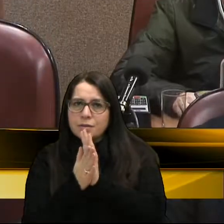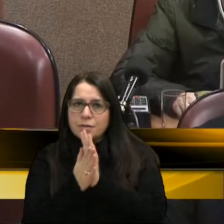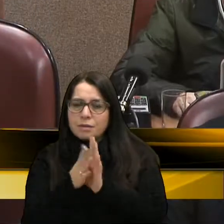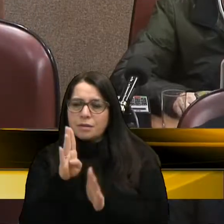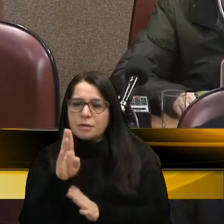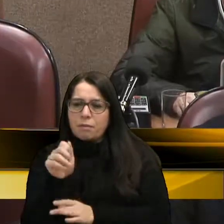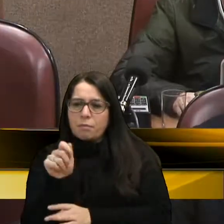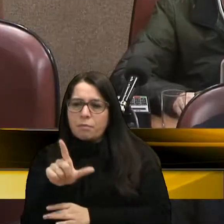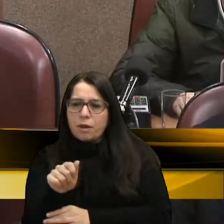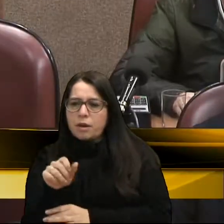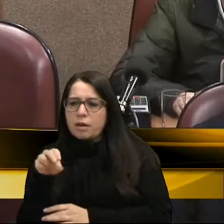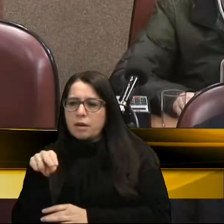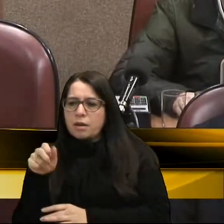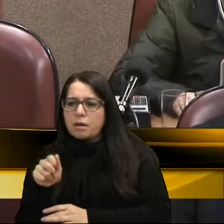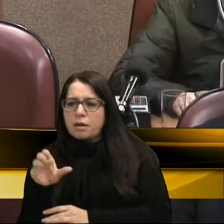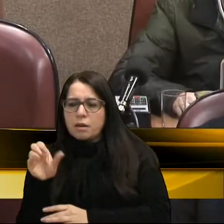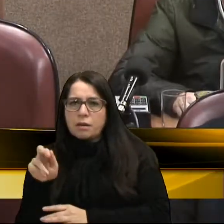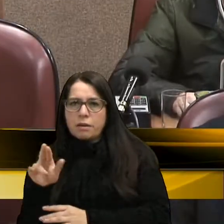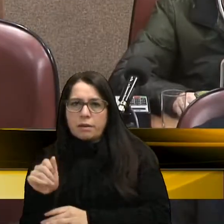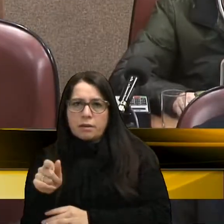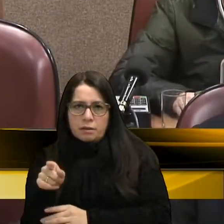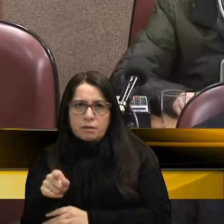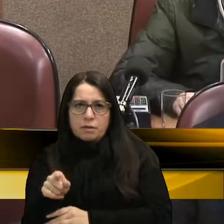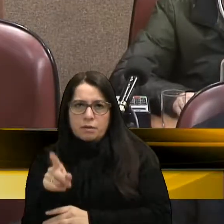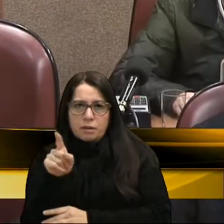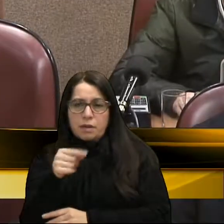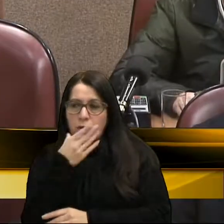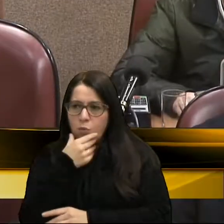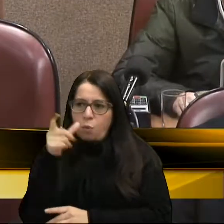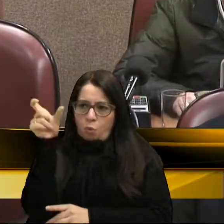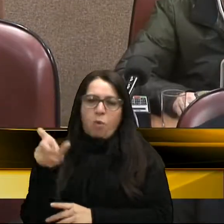lá, aquele lá é que é o cara.